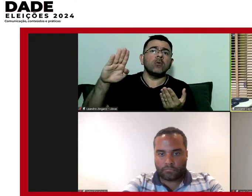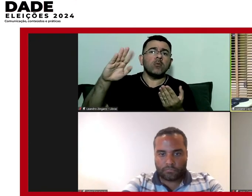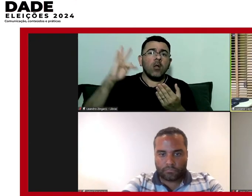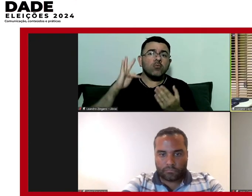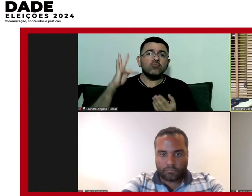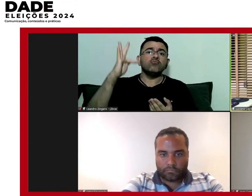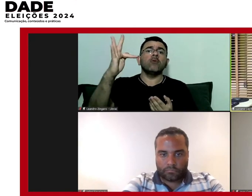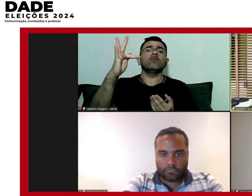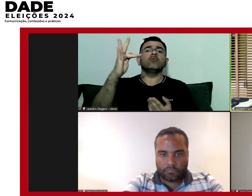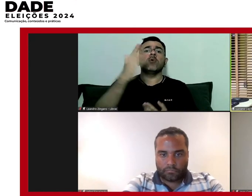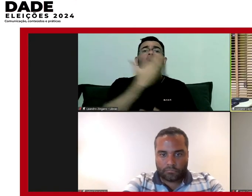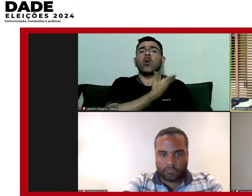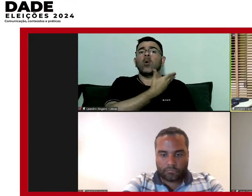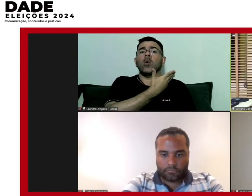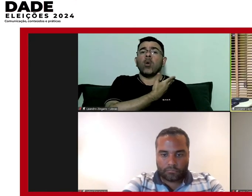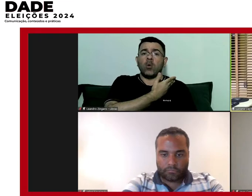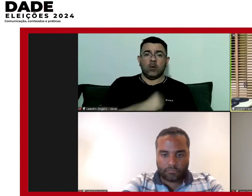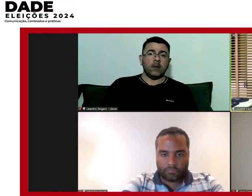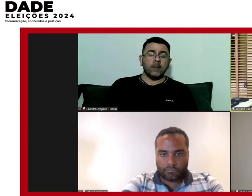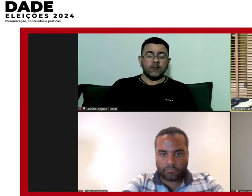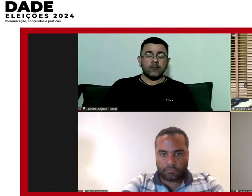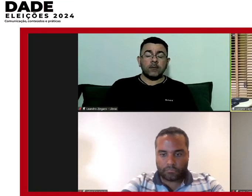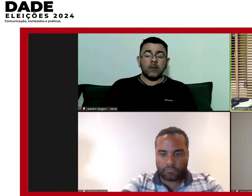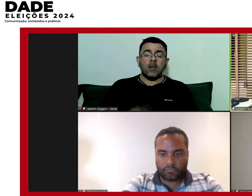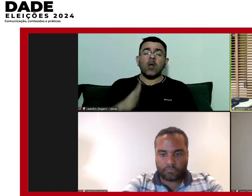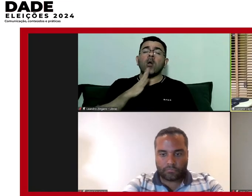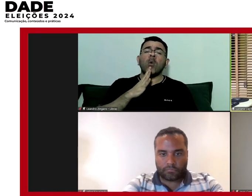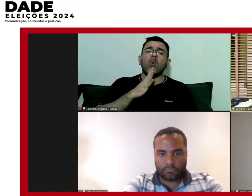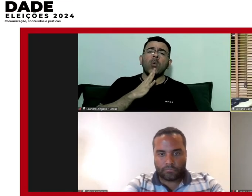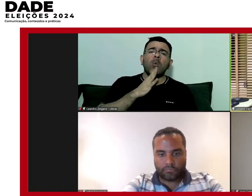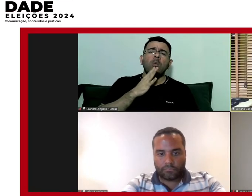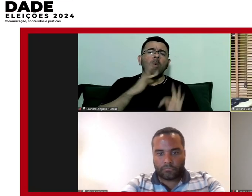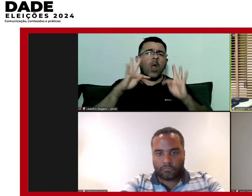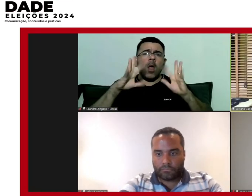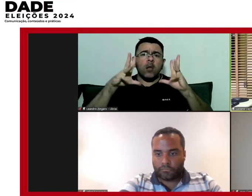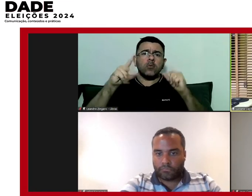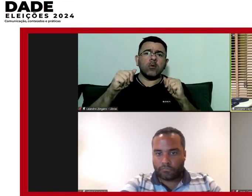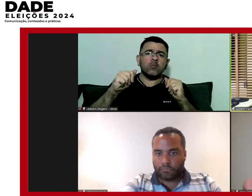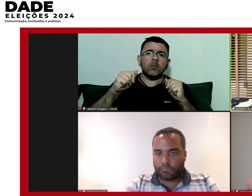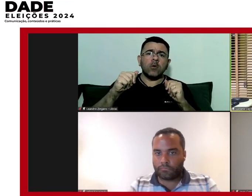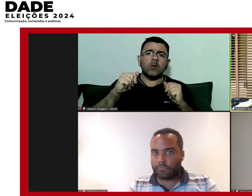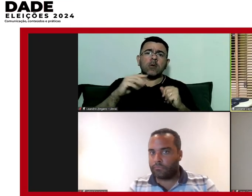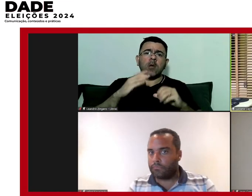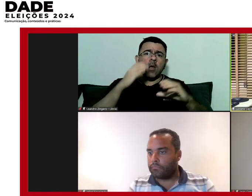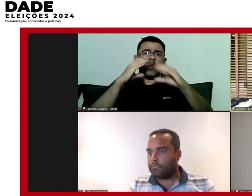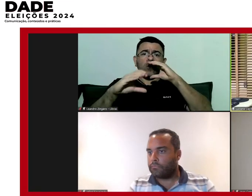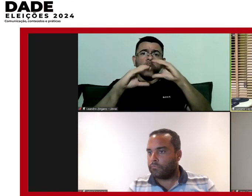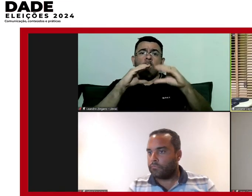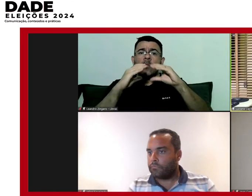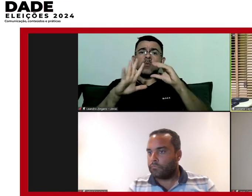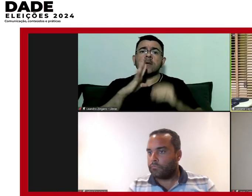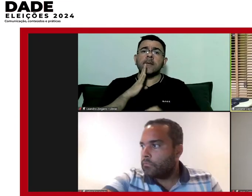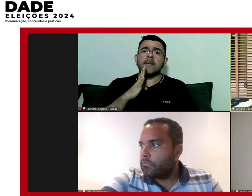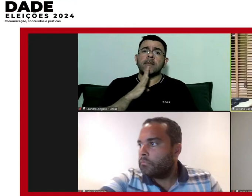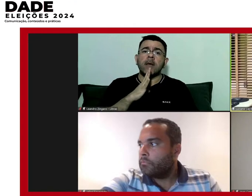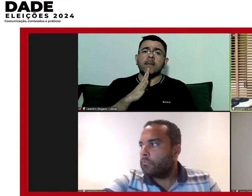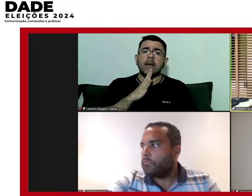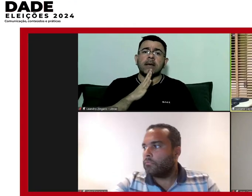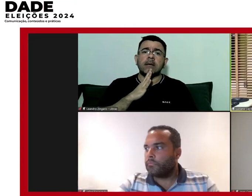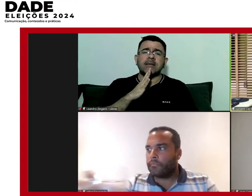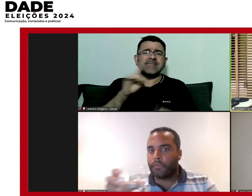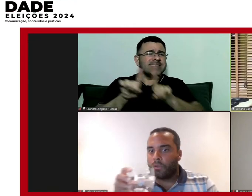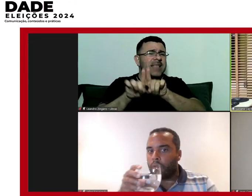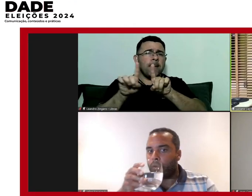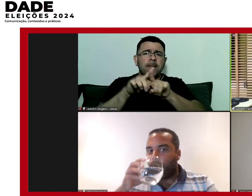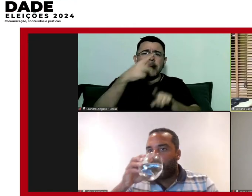militância conhecimento sobretudo conhecimento sobre comunicação e conhecimento sobre as políticas públicas